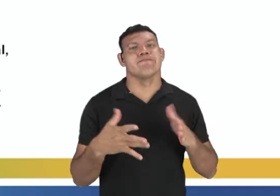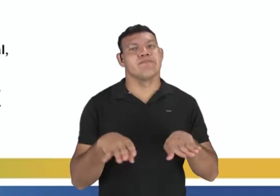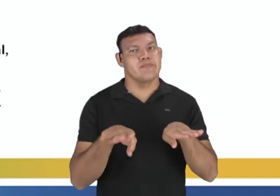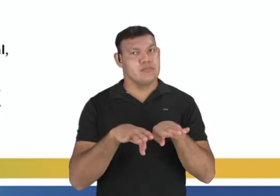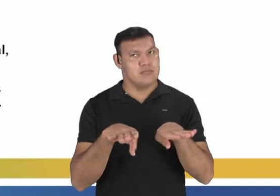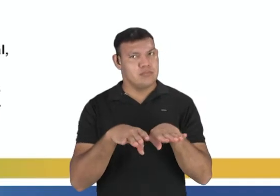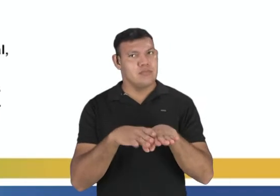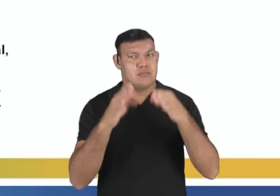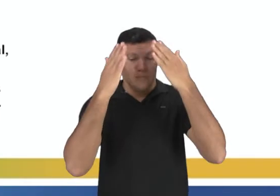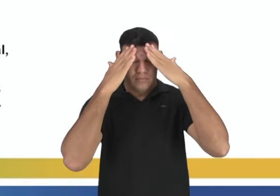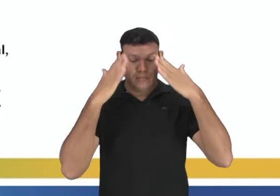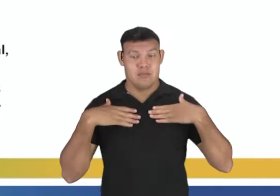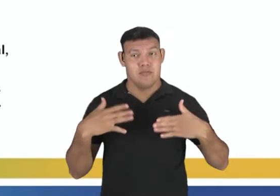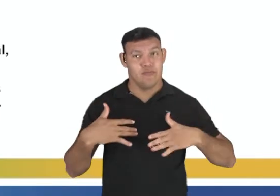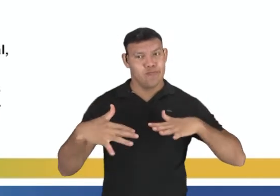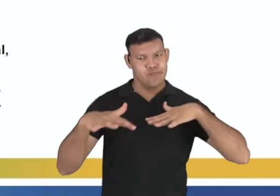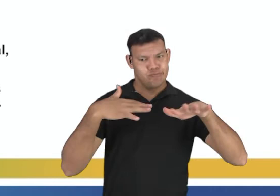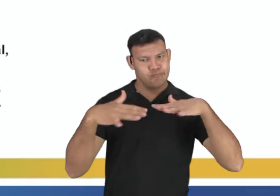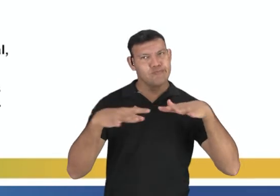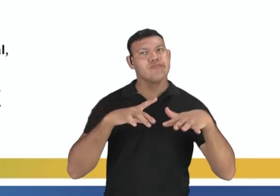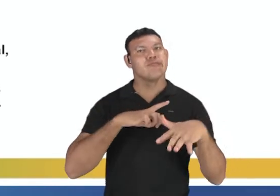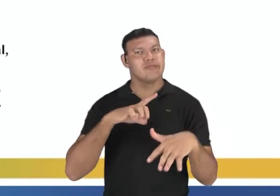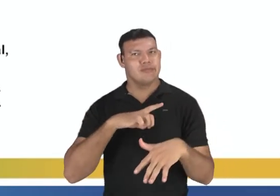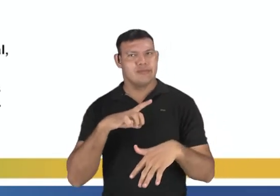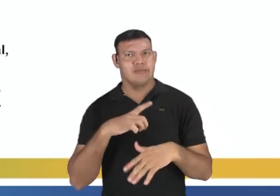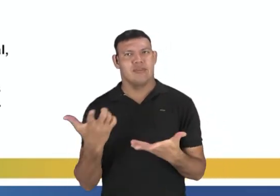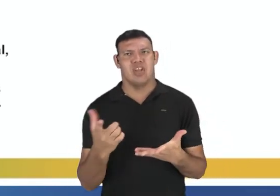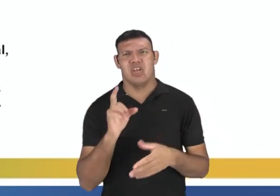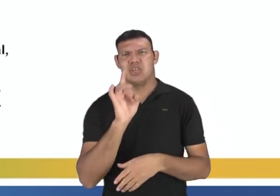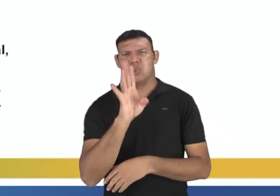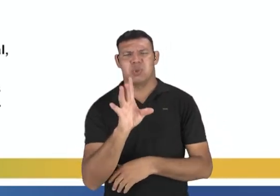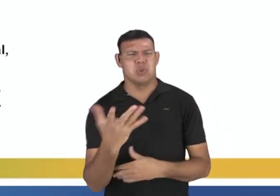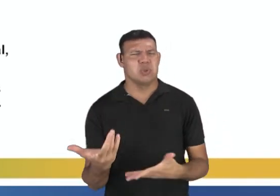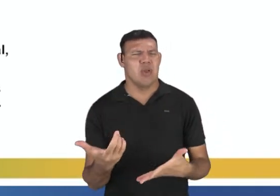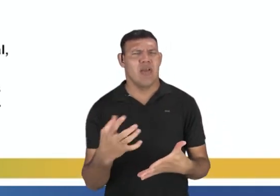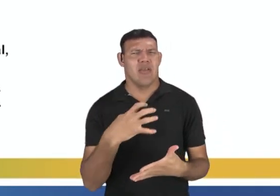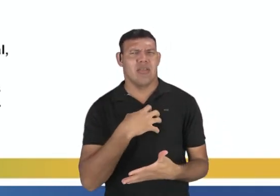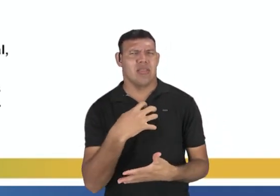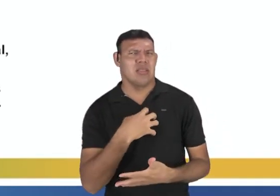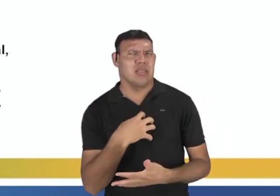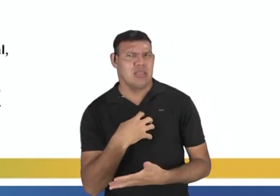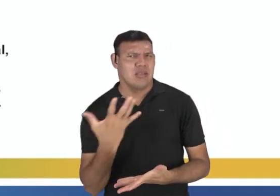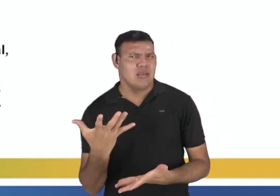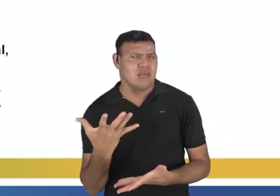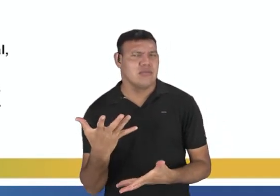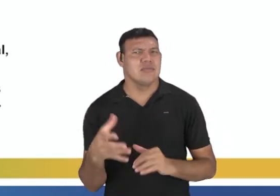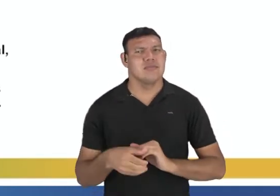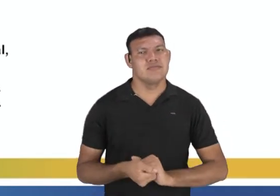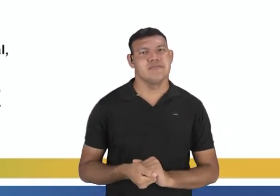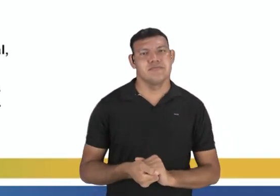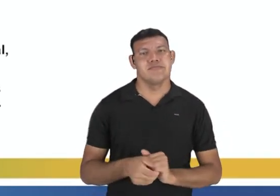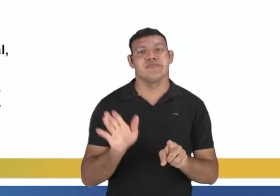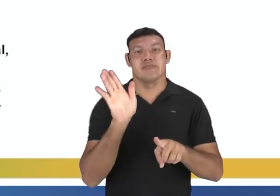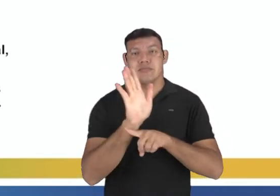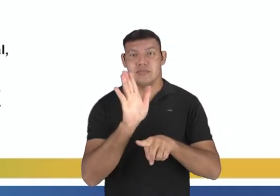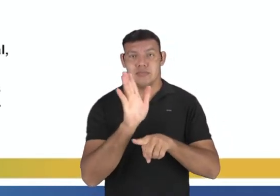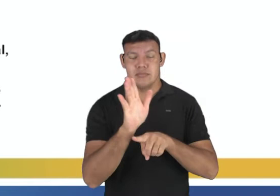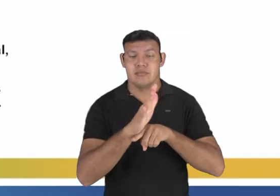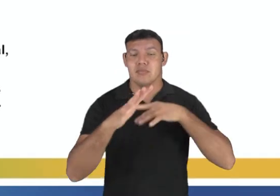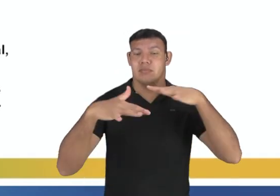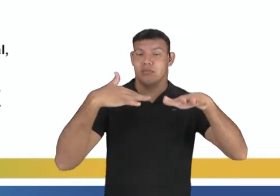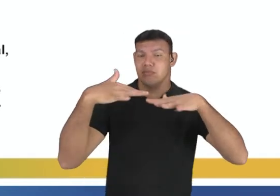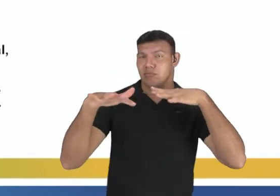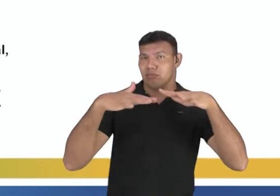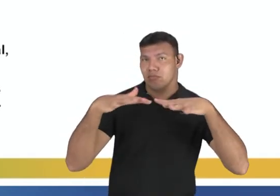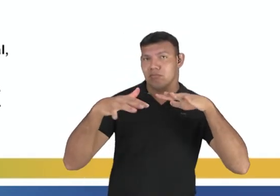nosso corpo ele se movimenta, né? A gente não tem só esses sentidos, auxiliam também na nossa